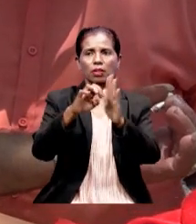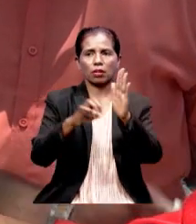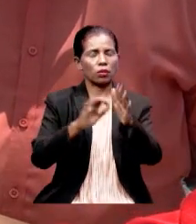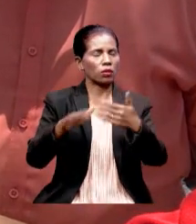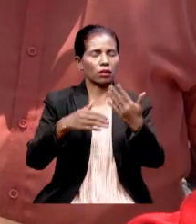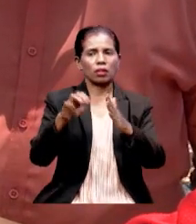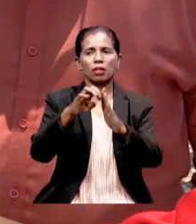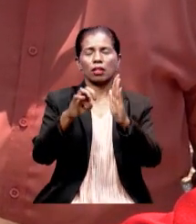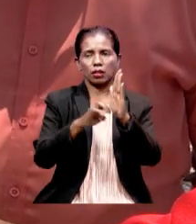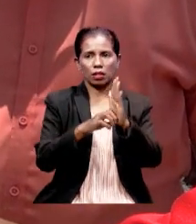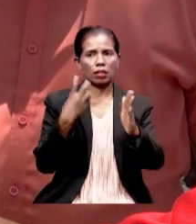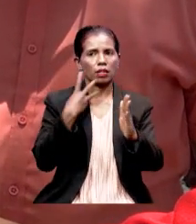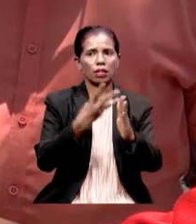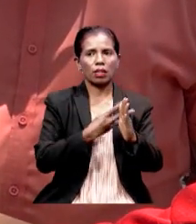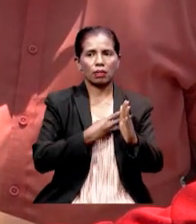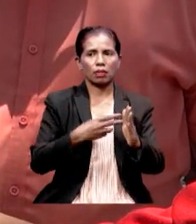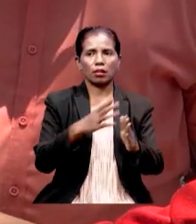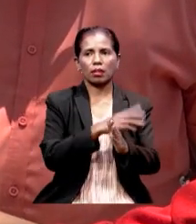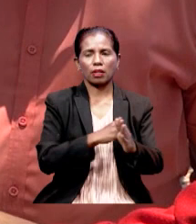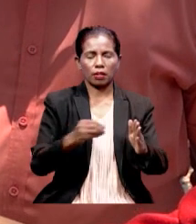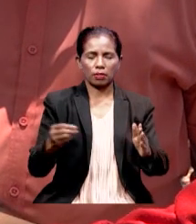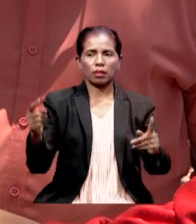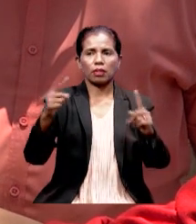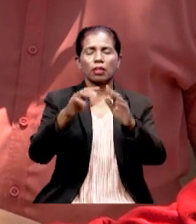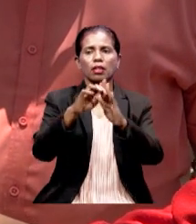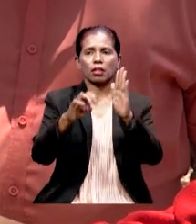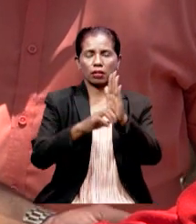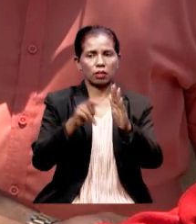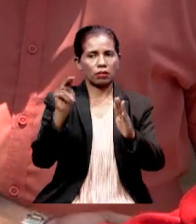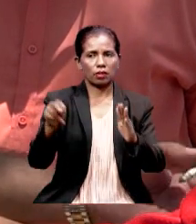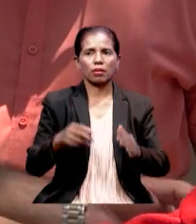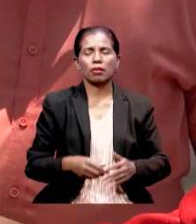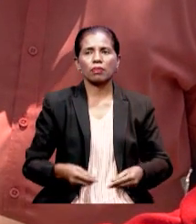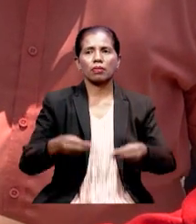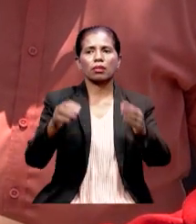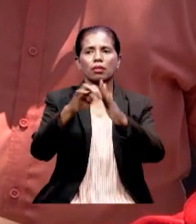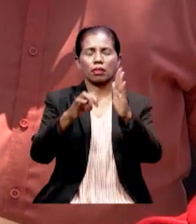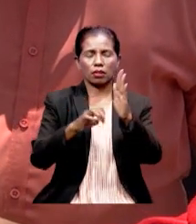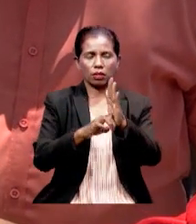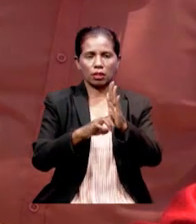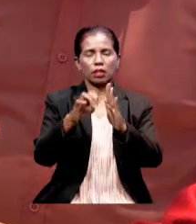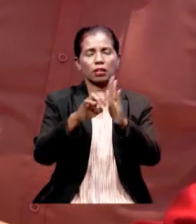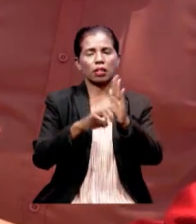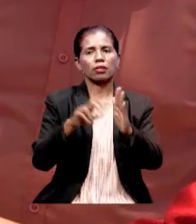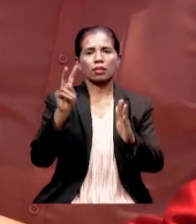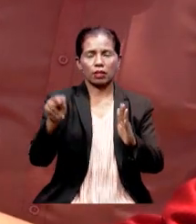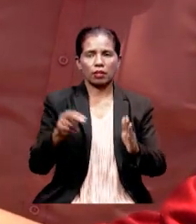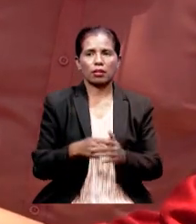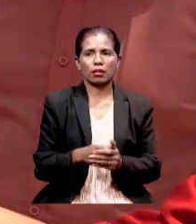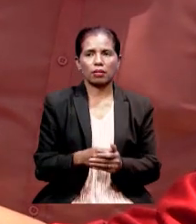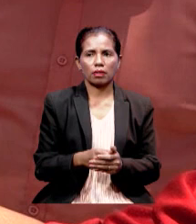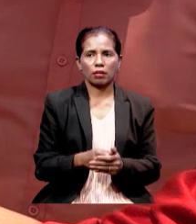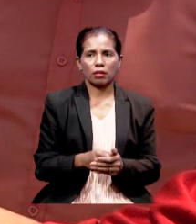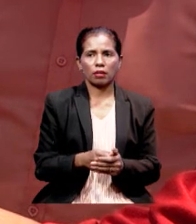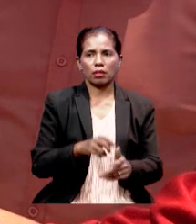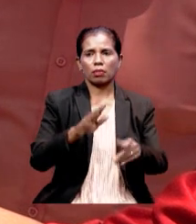estado nem talai estado nem it amen ne kibit me to to ne nem estado nem to ban estado nem estado tem estado estado nem ana mane ba ke penting amo